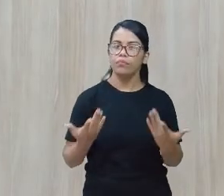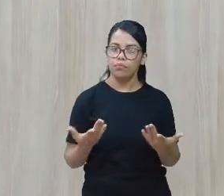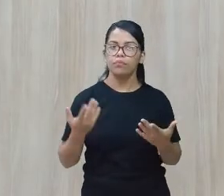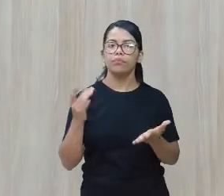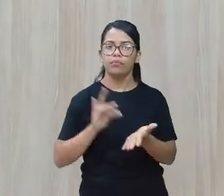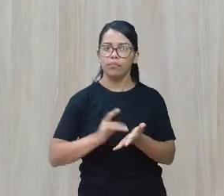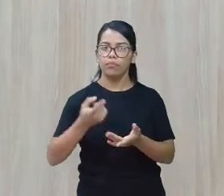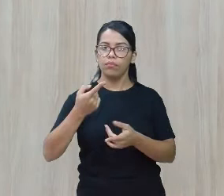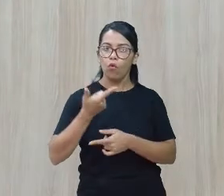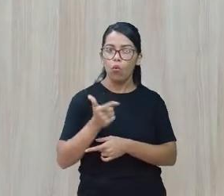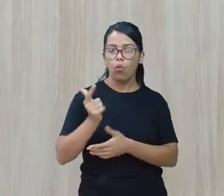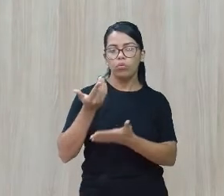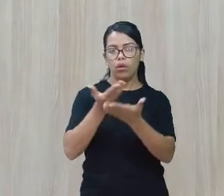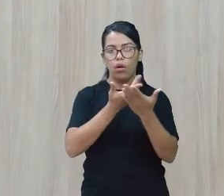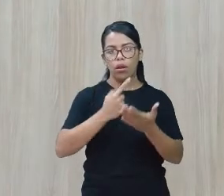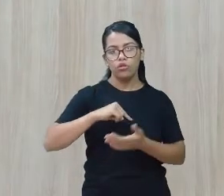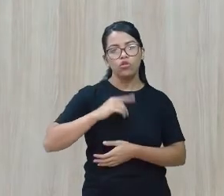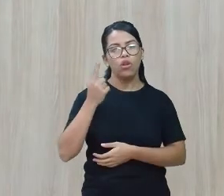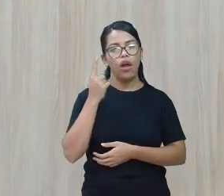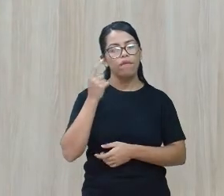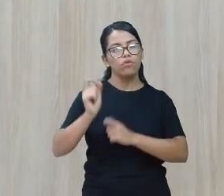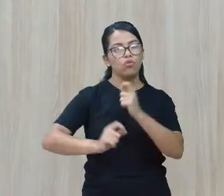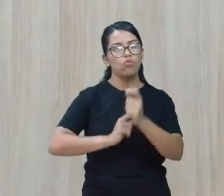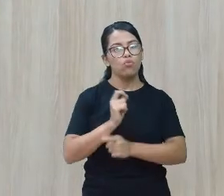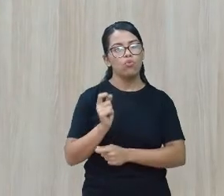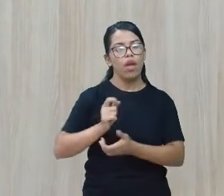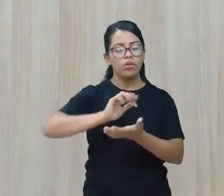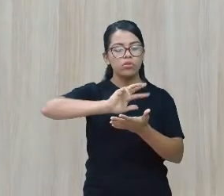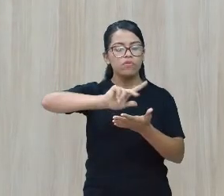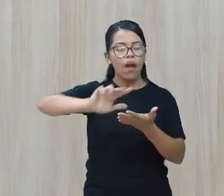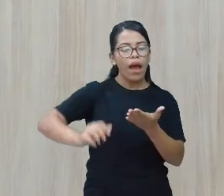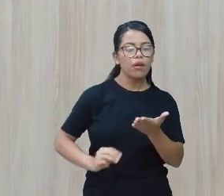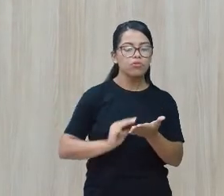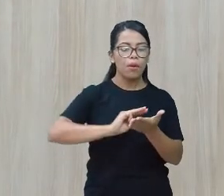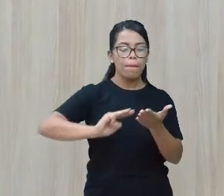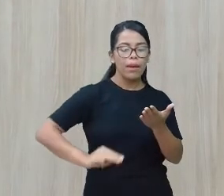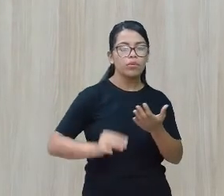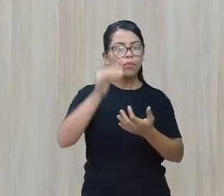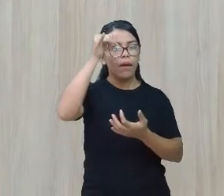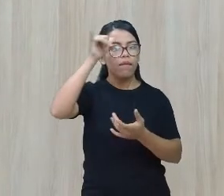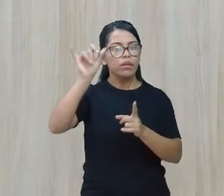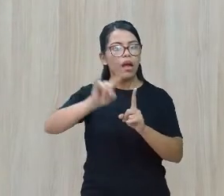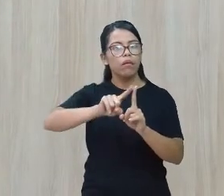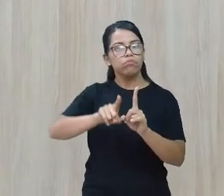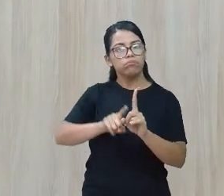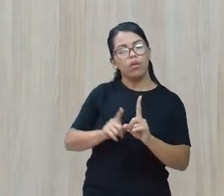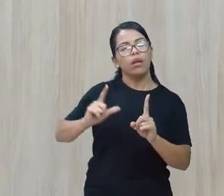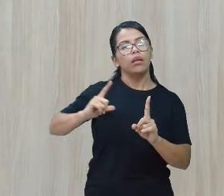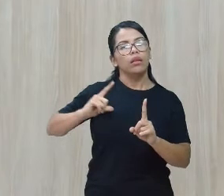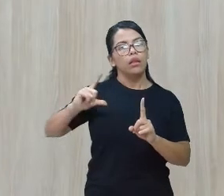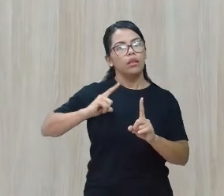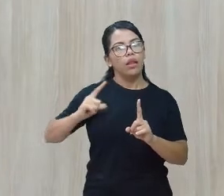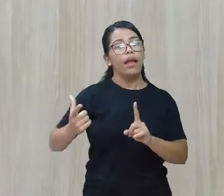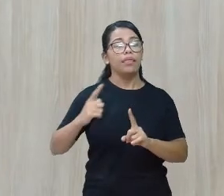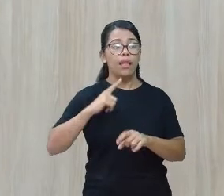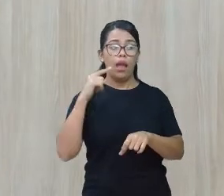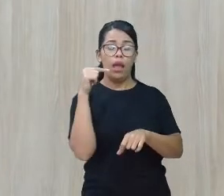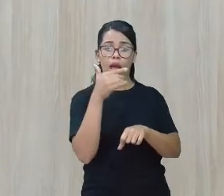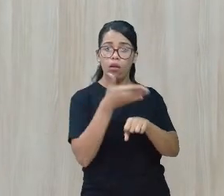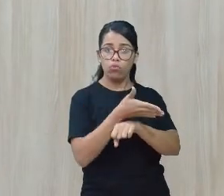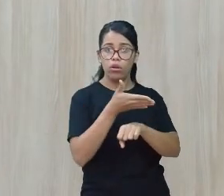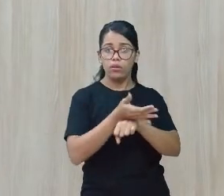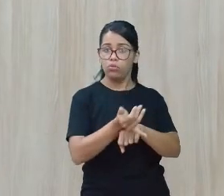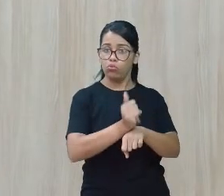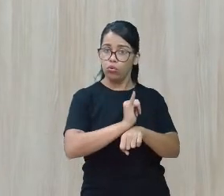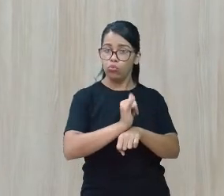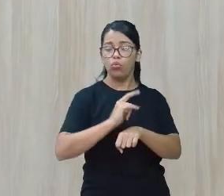nós já vimos os métodos contraceptivos. Então, é muito importante, as aulas estão disponíveis no YouTube, é muito importante que a gente tenha o conhecimento